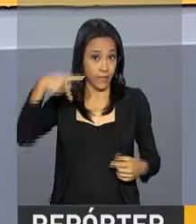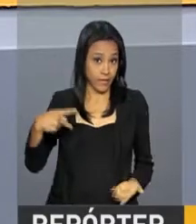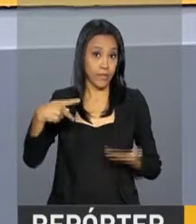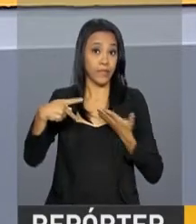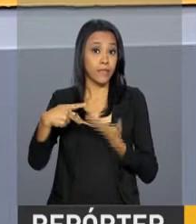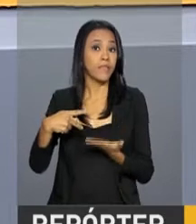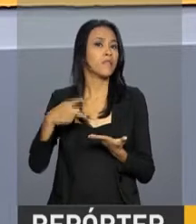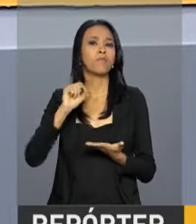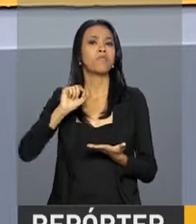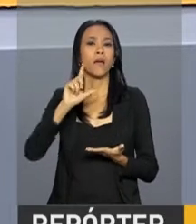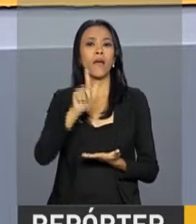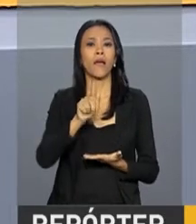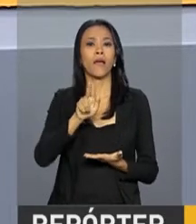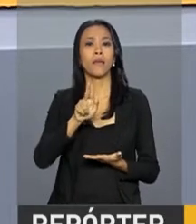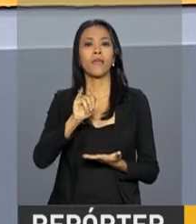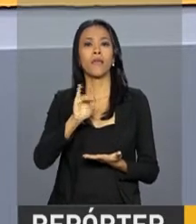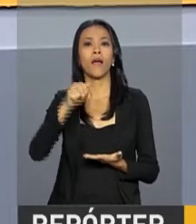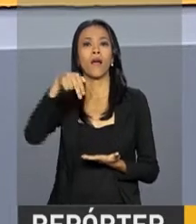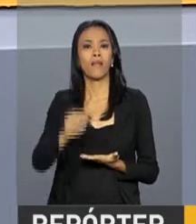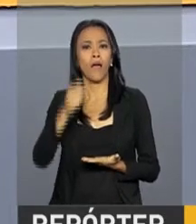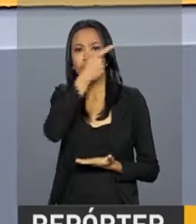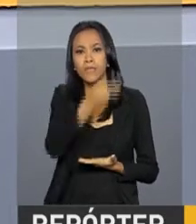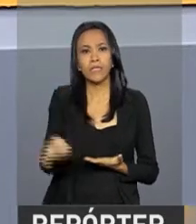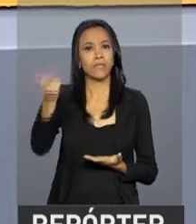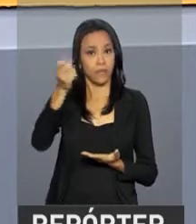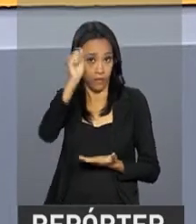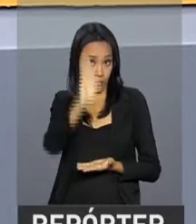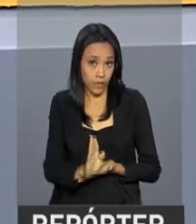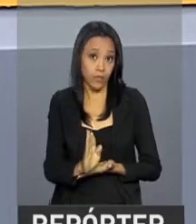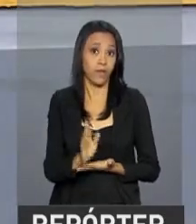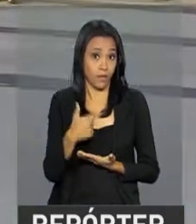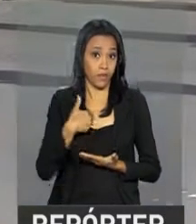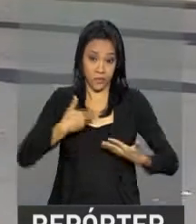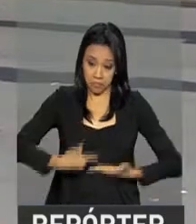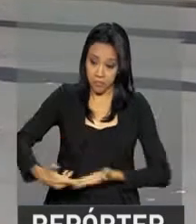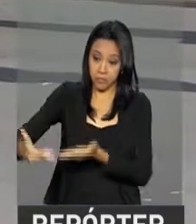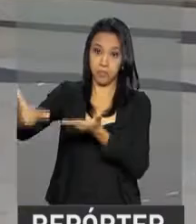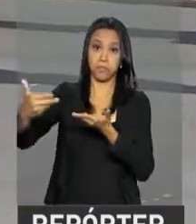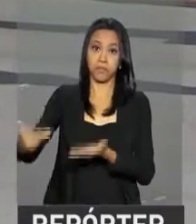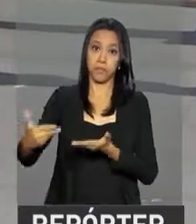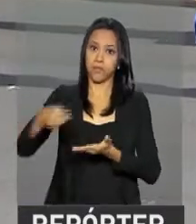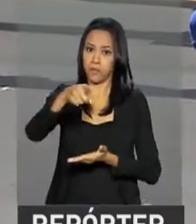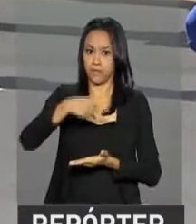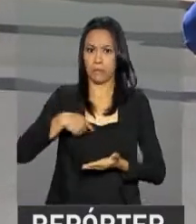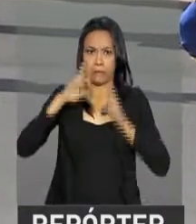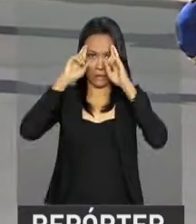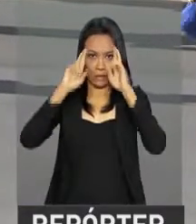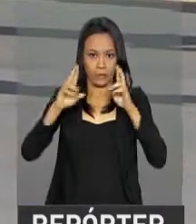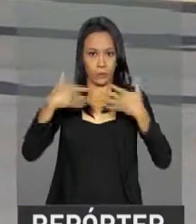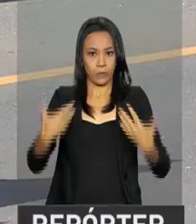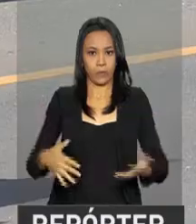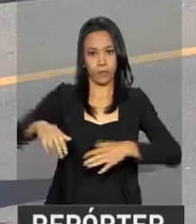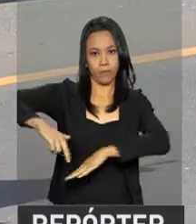cooperativa da guiana está em visita oficial ao brasil e foi recebido com honras de chefe de estado no palácio do